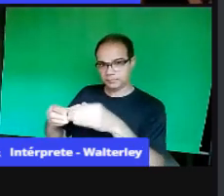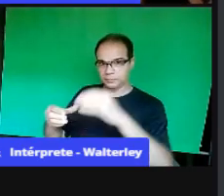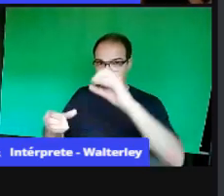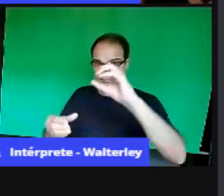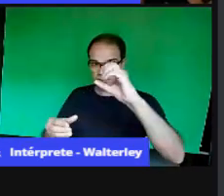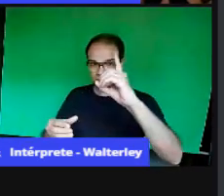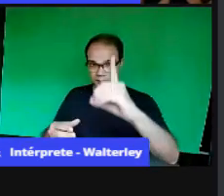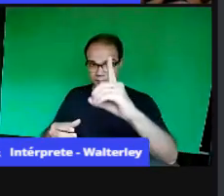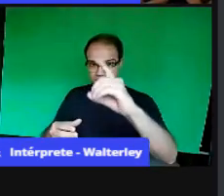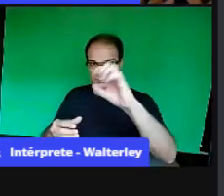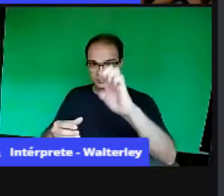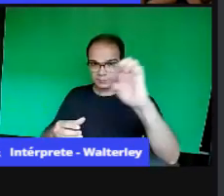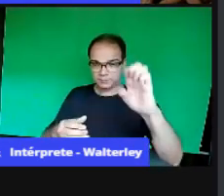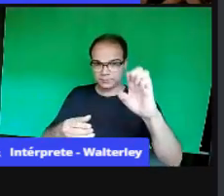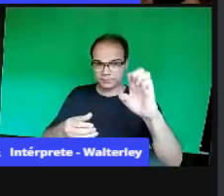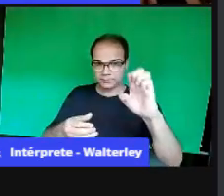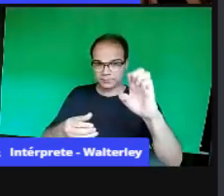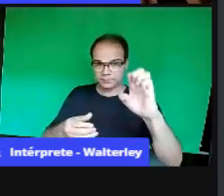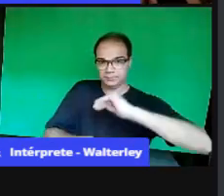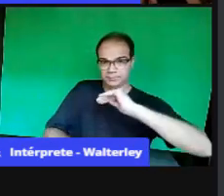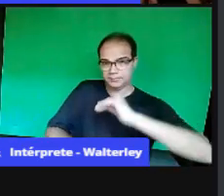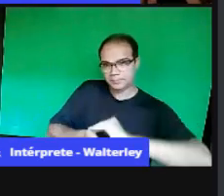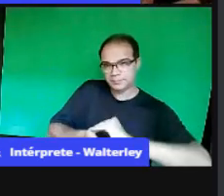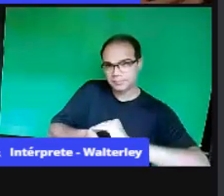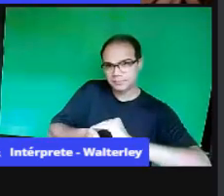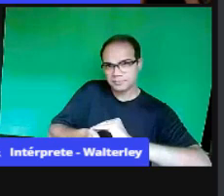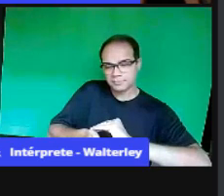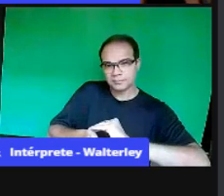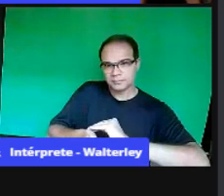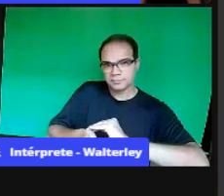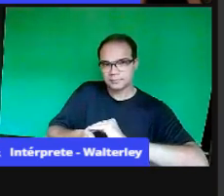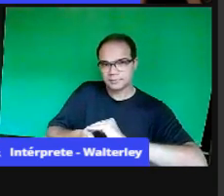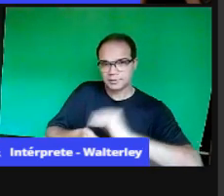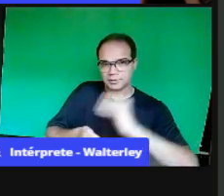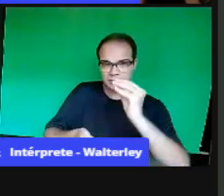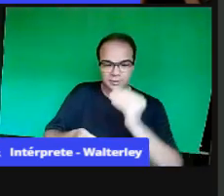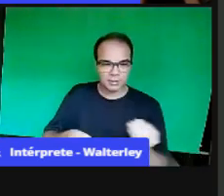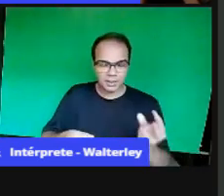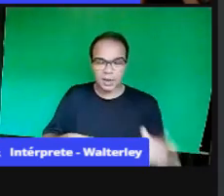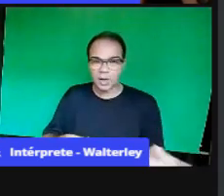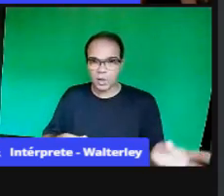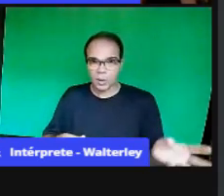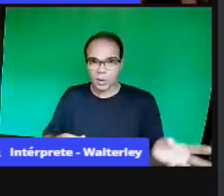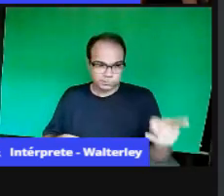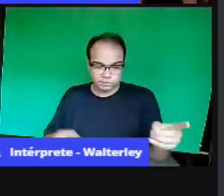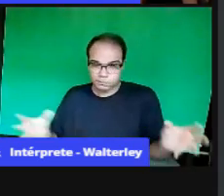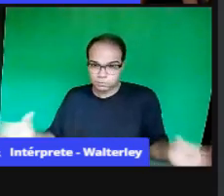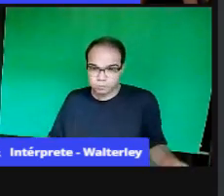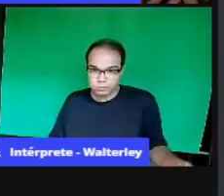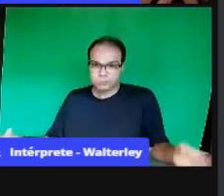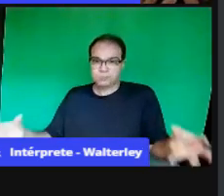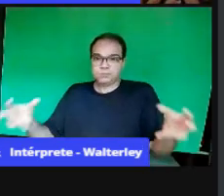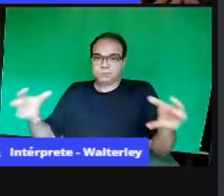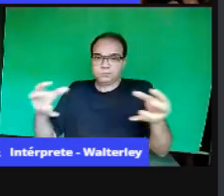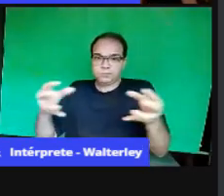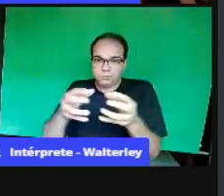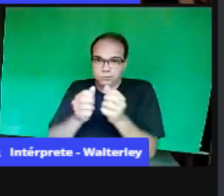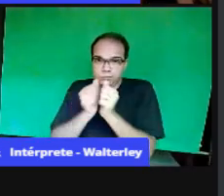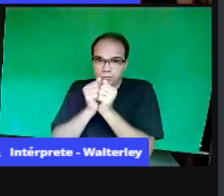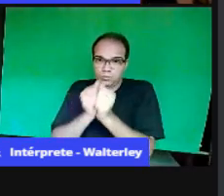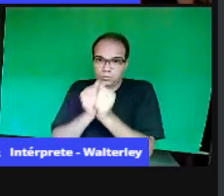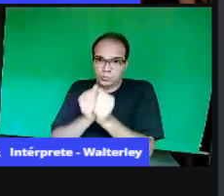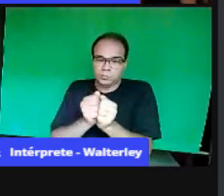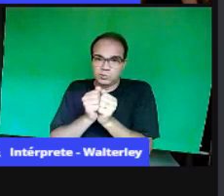instrumento e fundimos ele numa sondagem, aonde se avalia questões